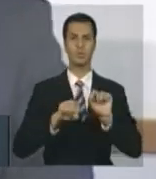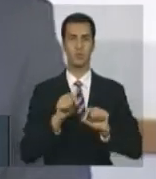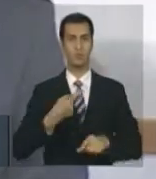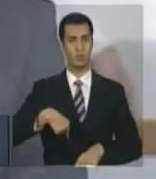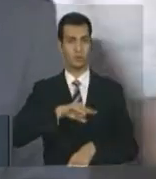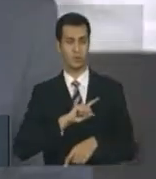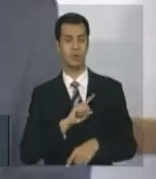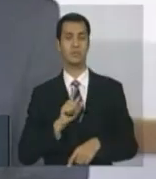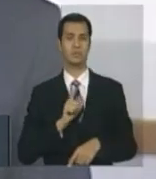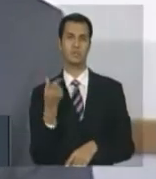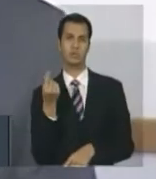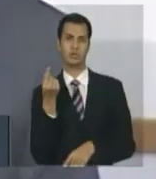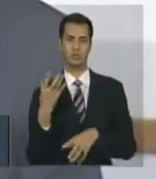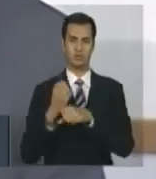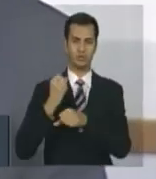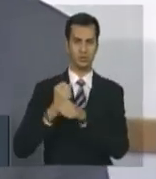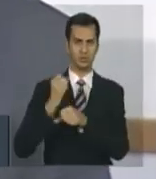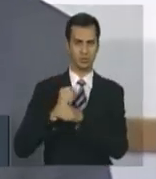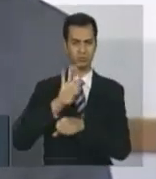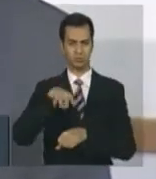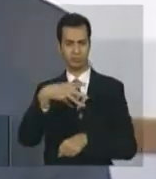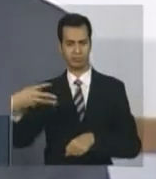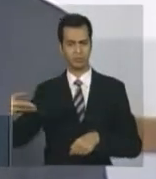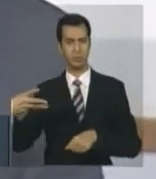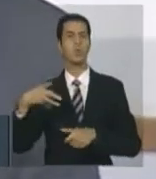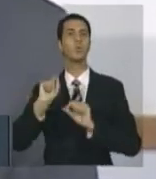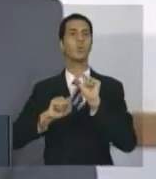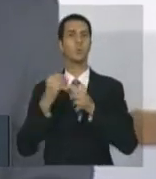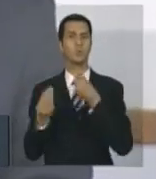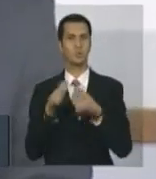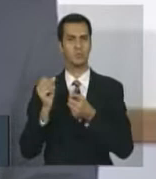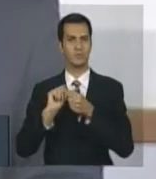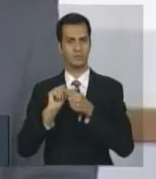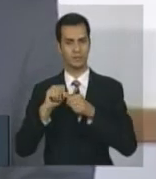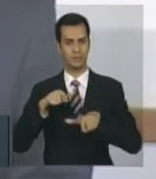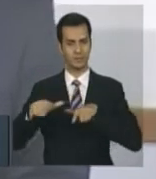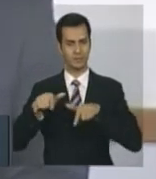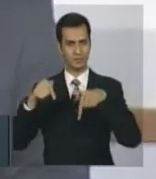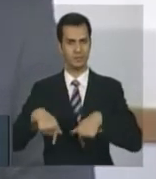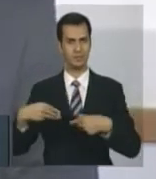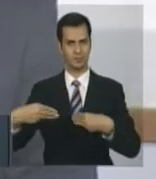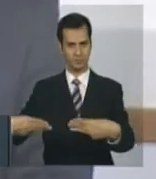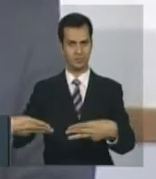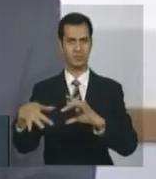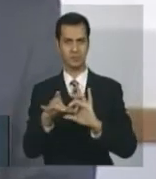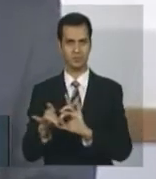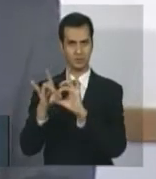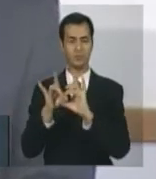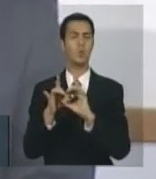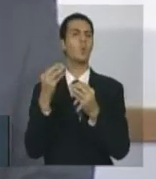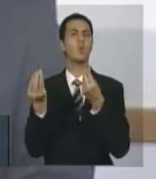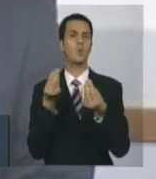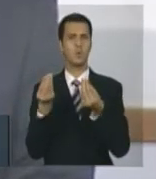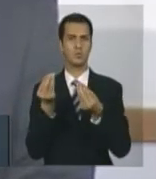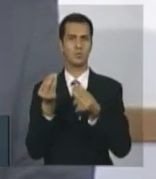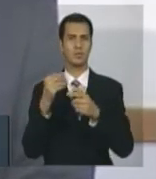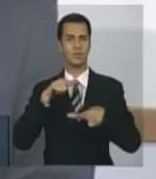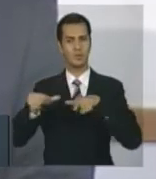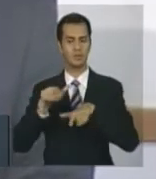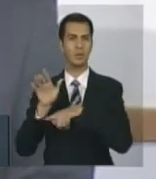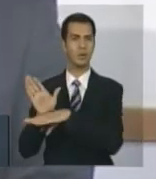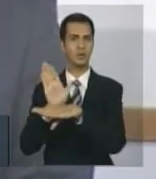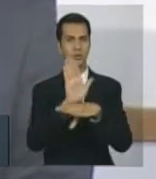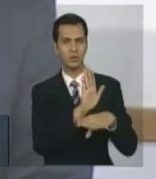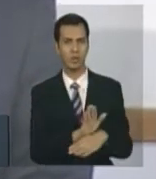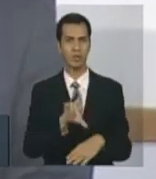execução orçamentária e financeira do Ministério da Integração, relativo às ações de